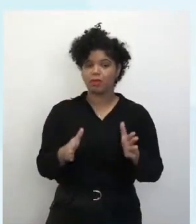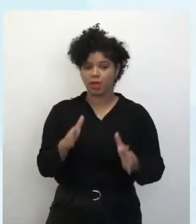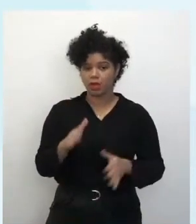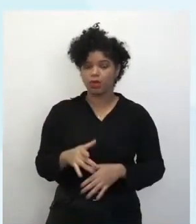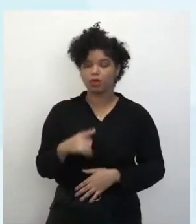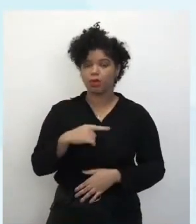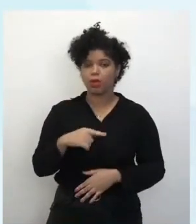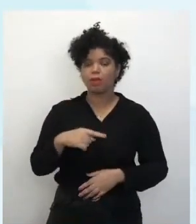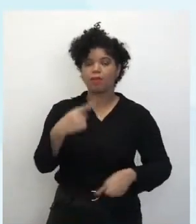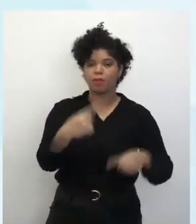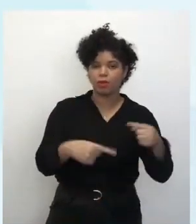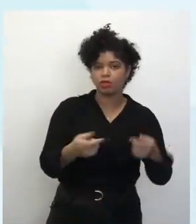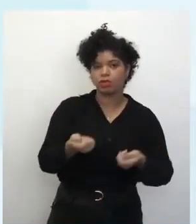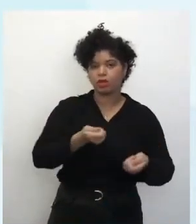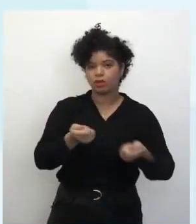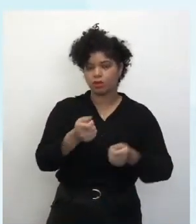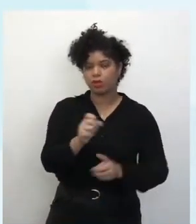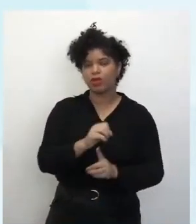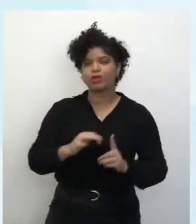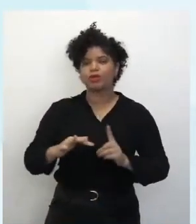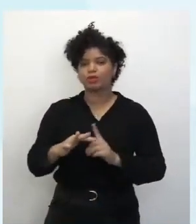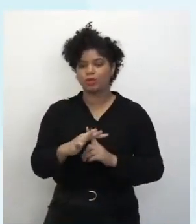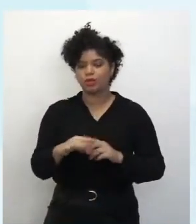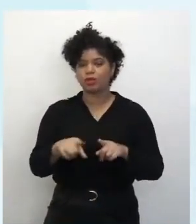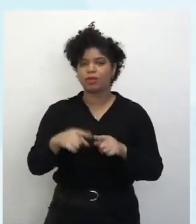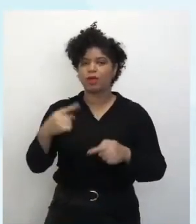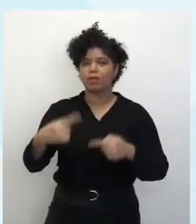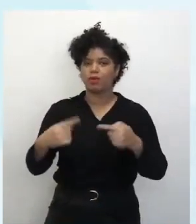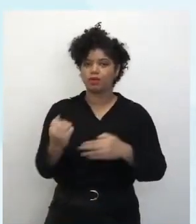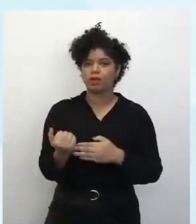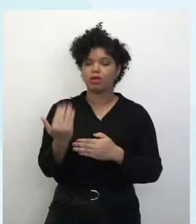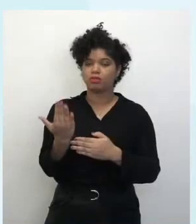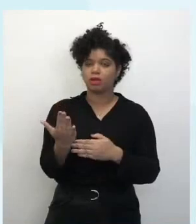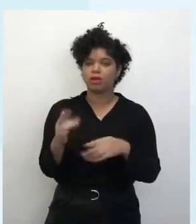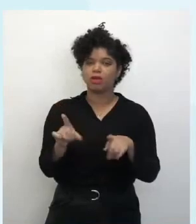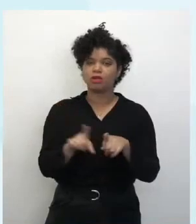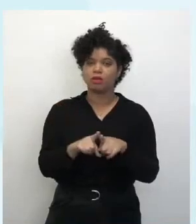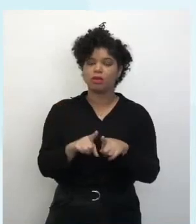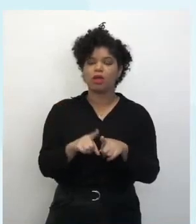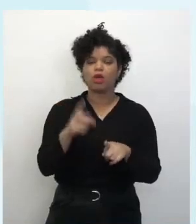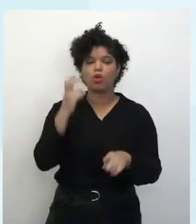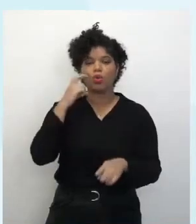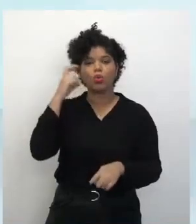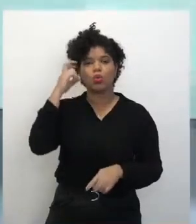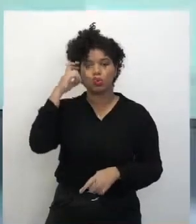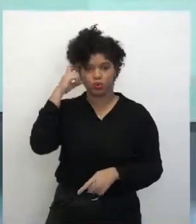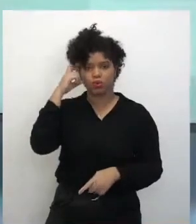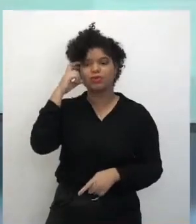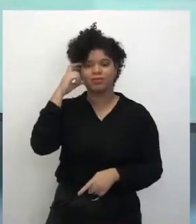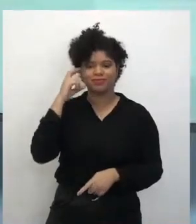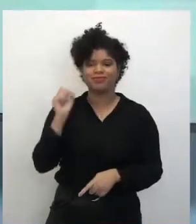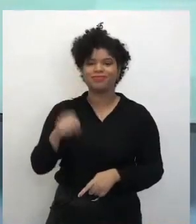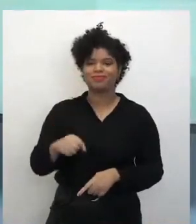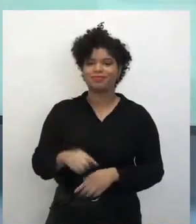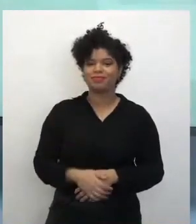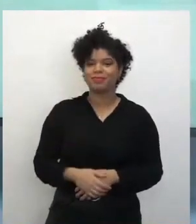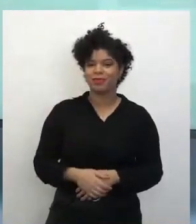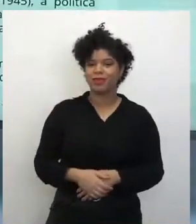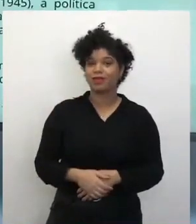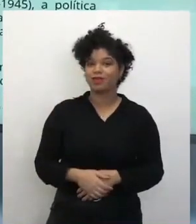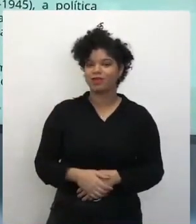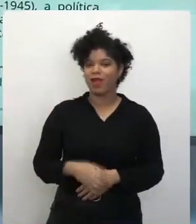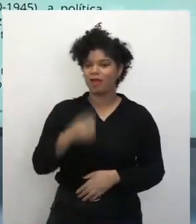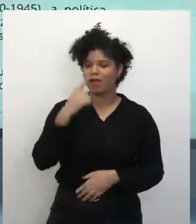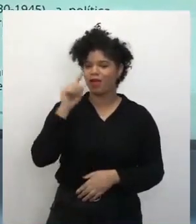áreas da economia da política da sociedade da política externa e da cultura muito bem bota no